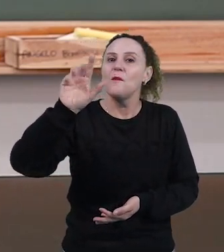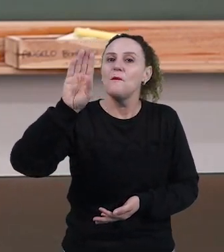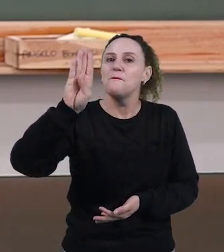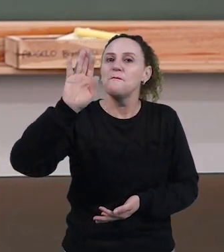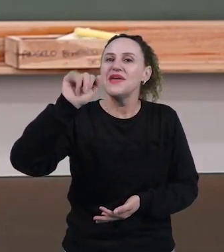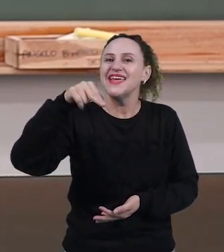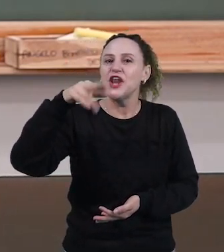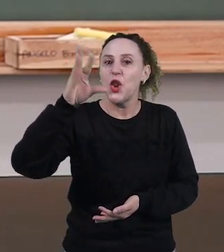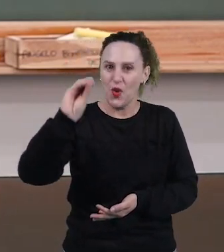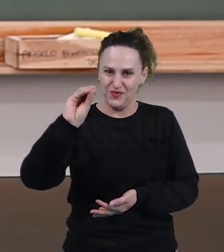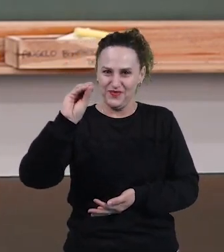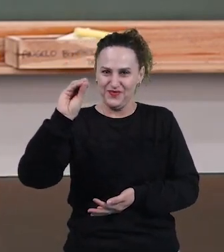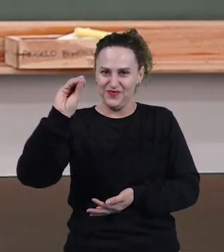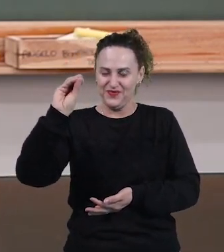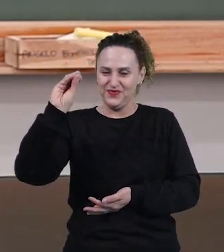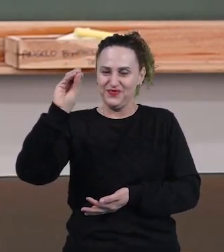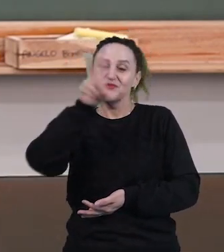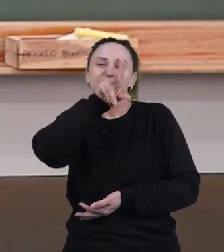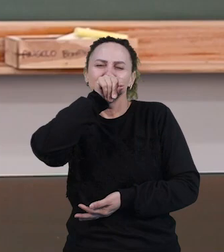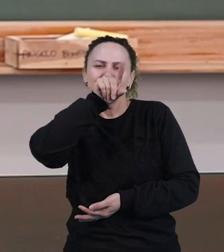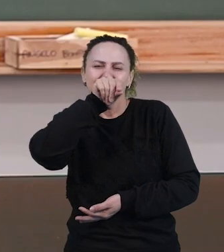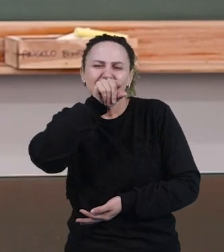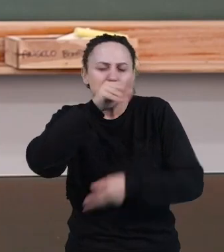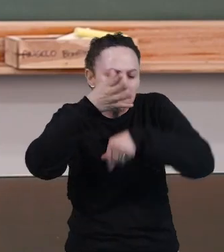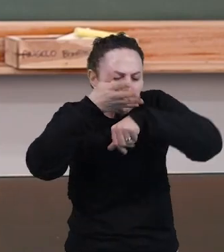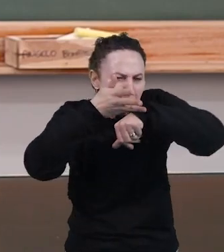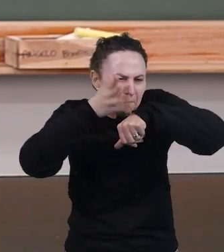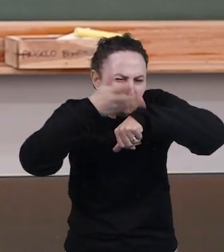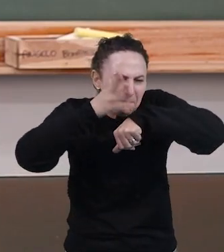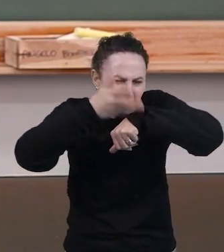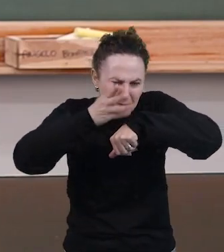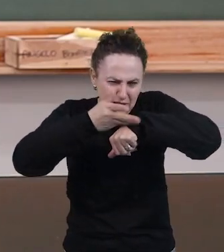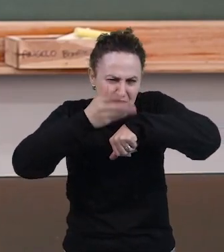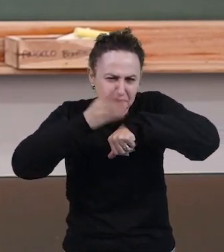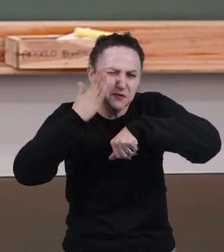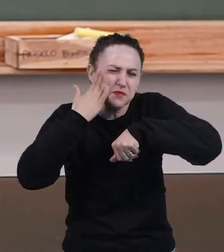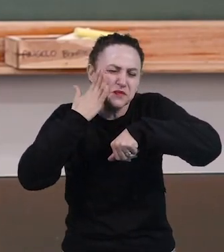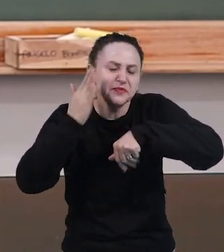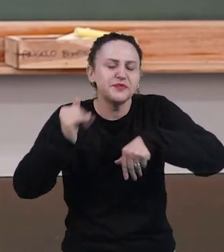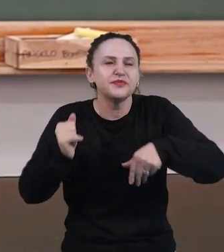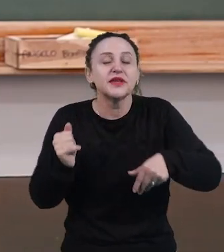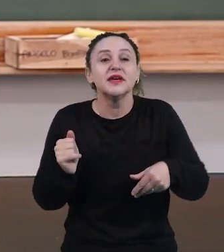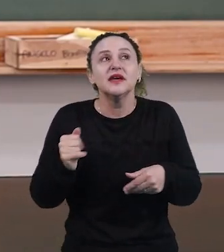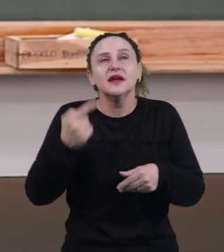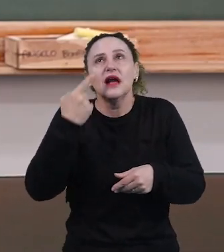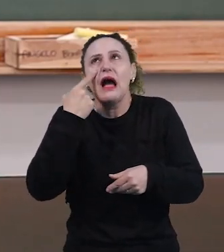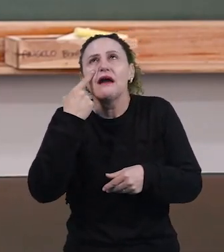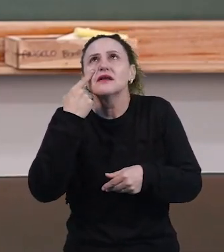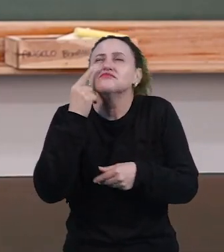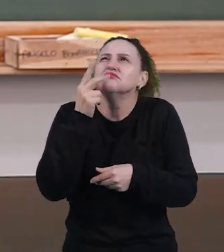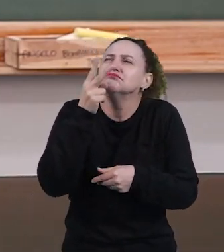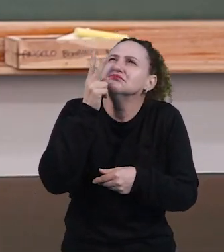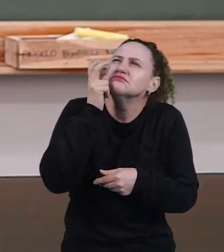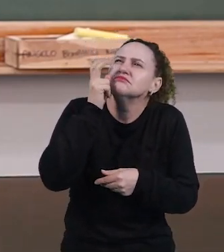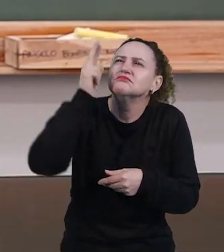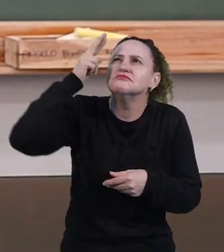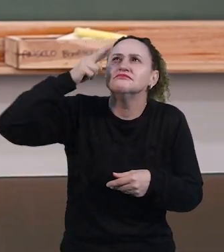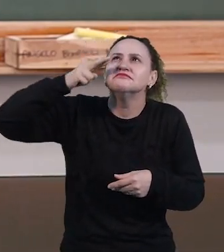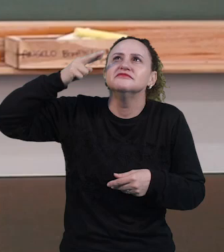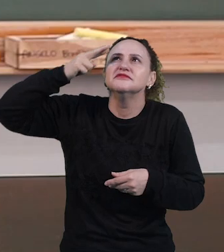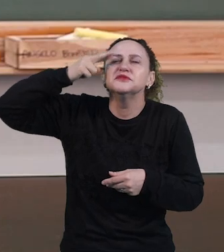esse pardal albino, enfim. Mas o que eu quero dizer para vocês com tudo isso é que, assim, às vezes a gente pensa, não,